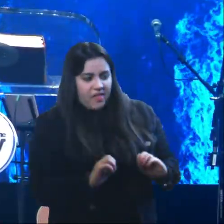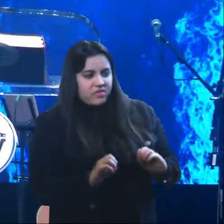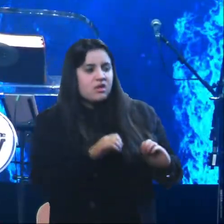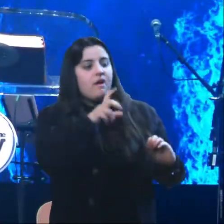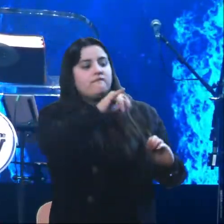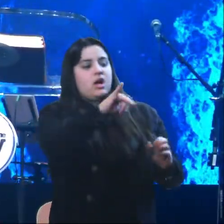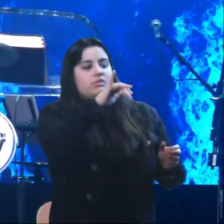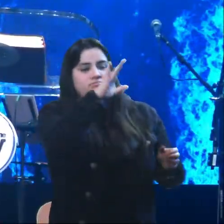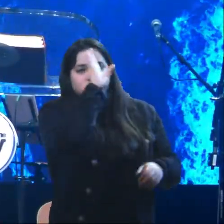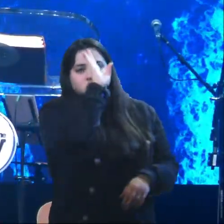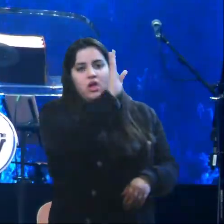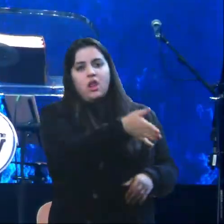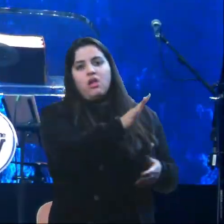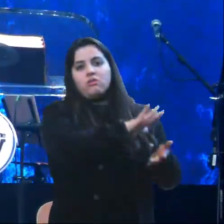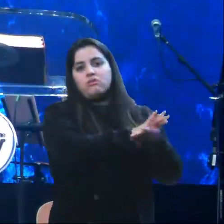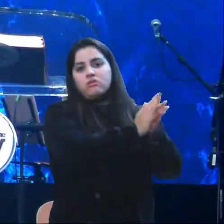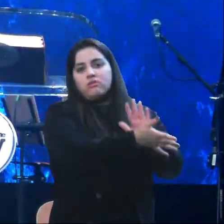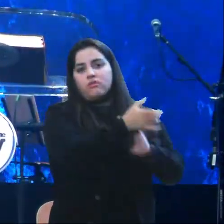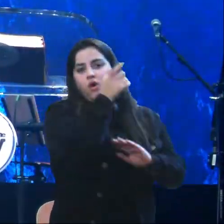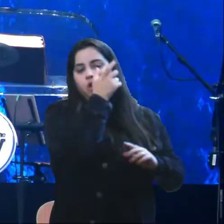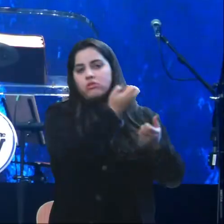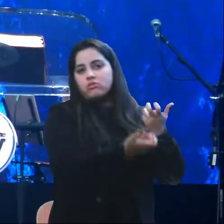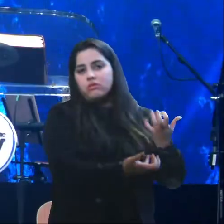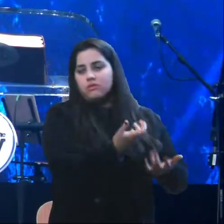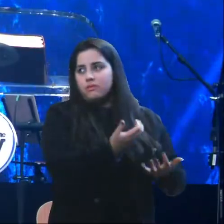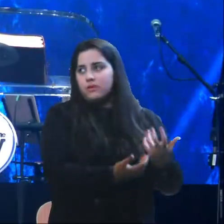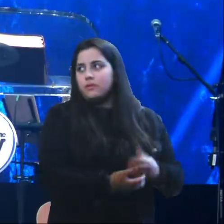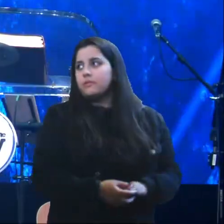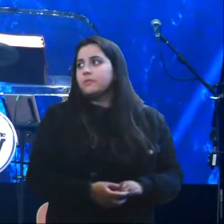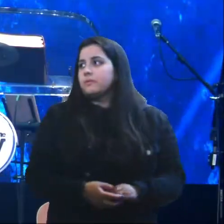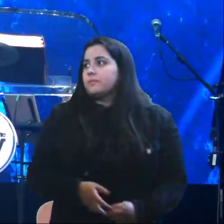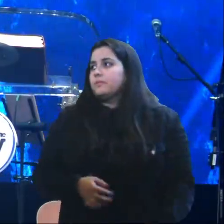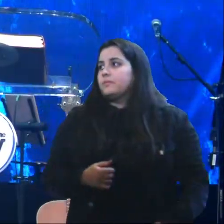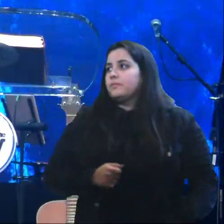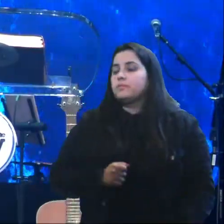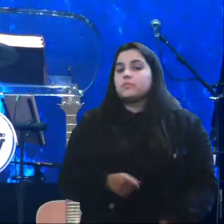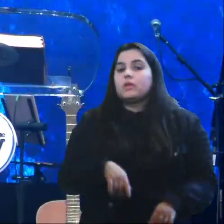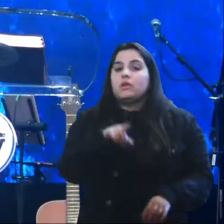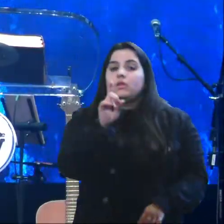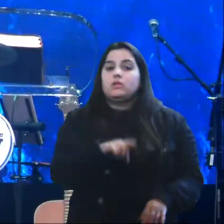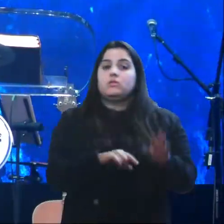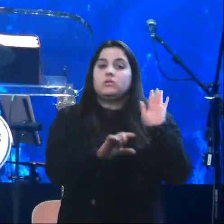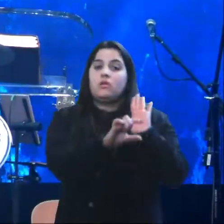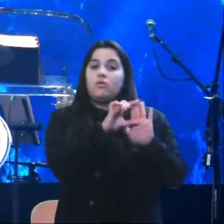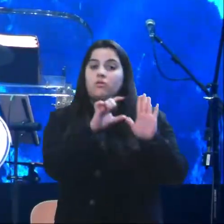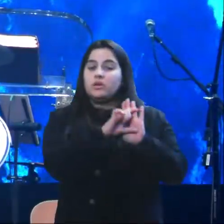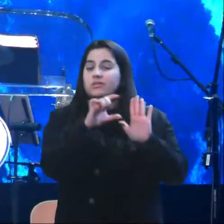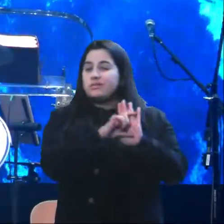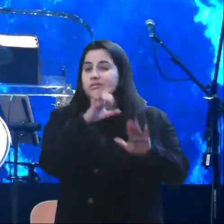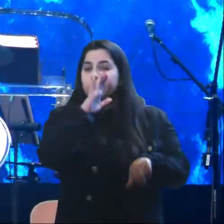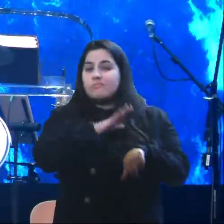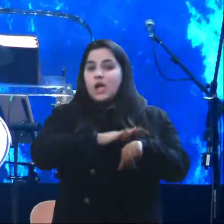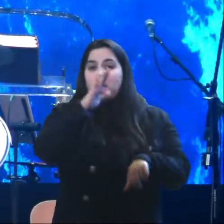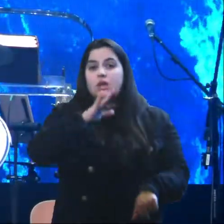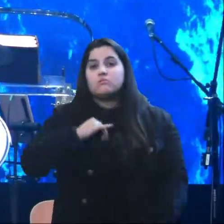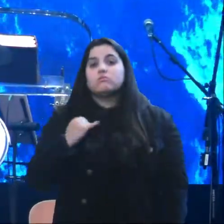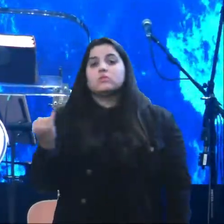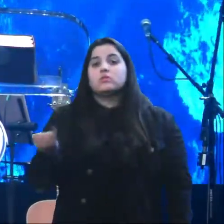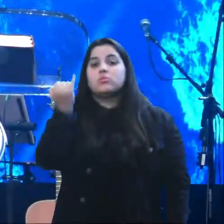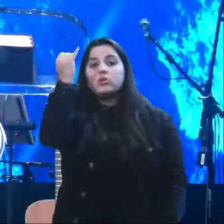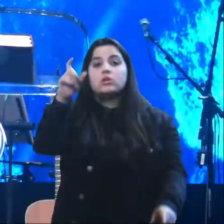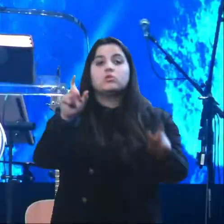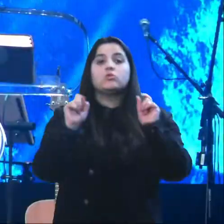será cortada e lançada no fogo. Esse é o versículo chave agora, presta atenção. Eu os batizo